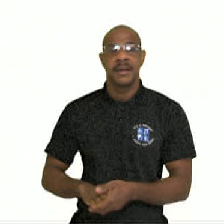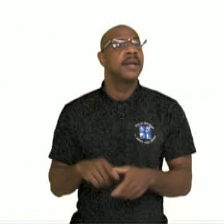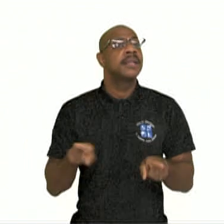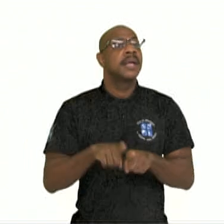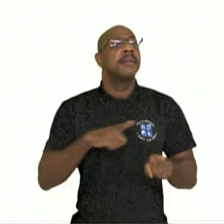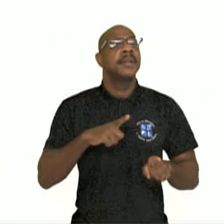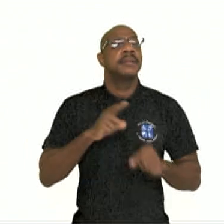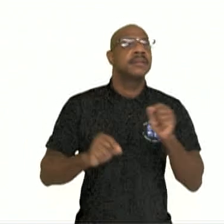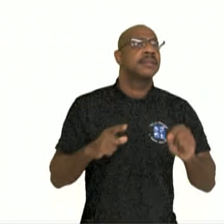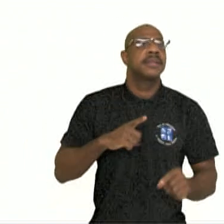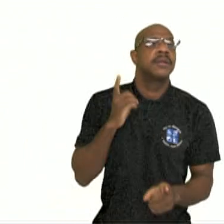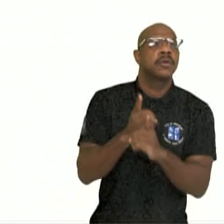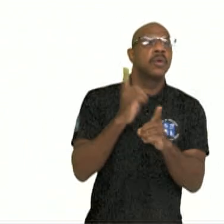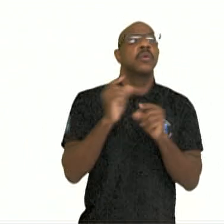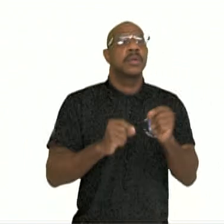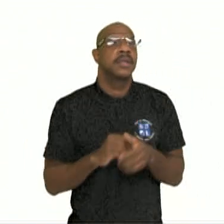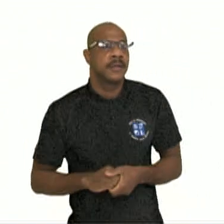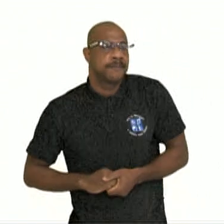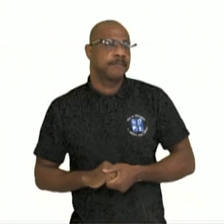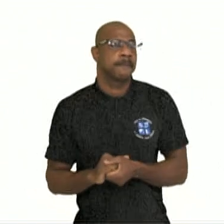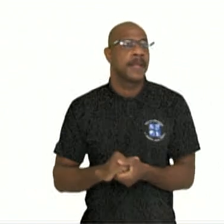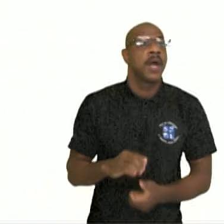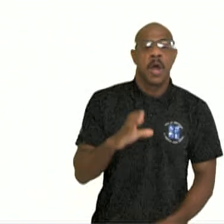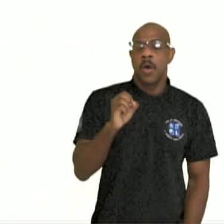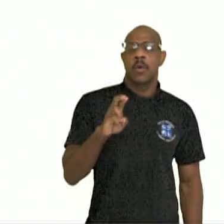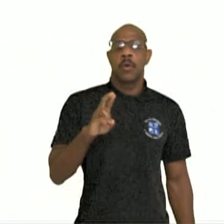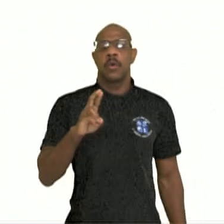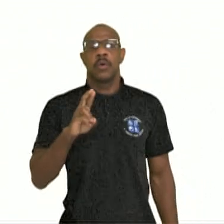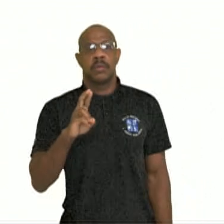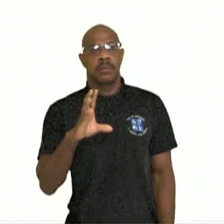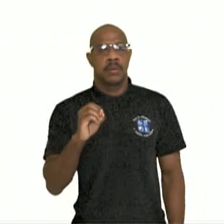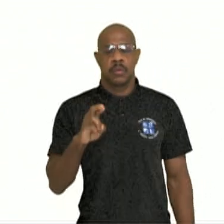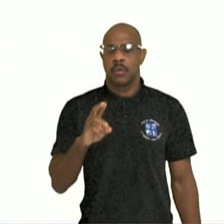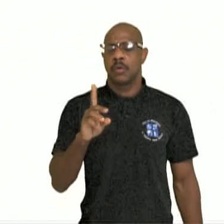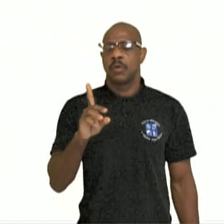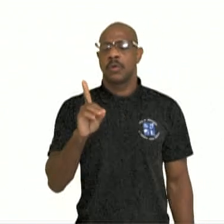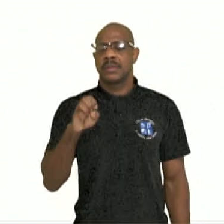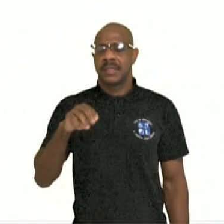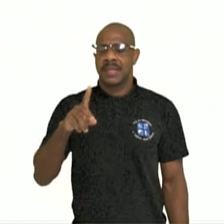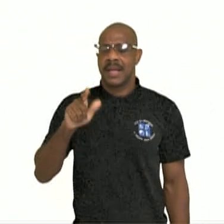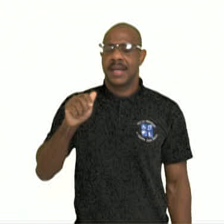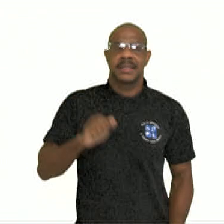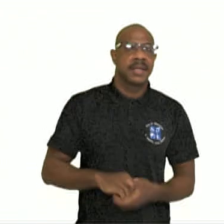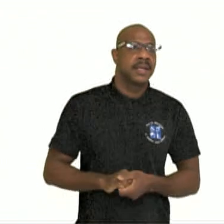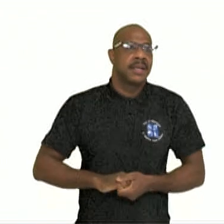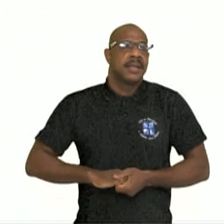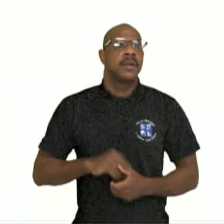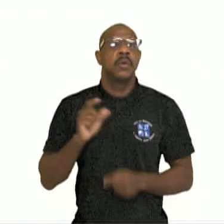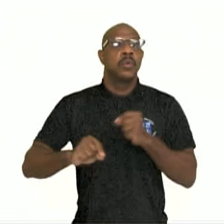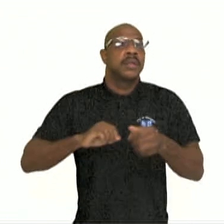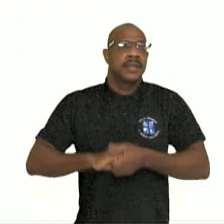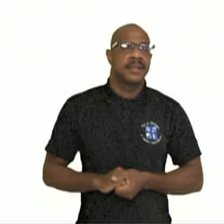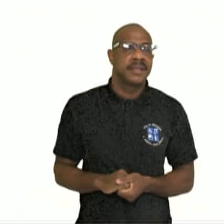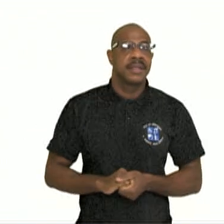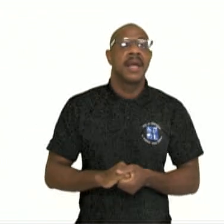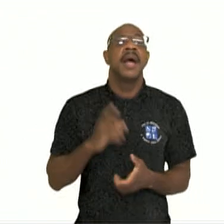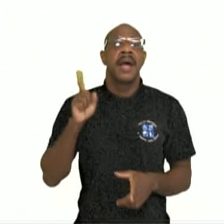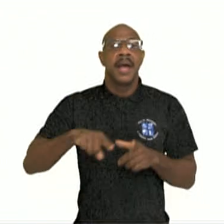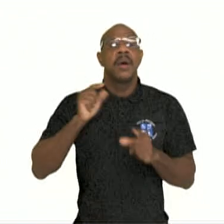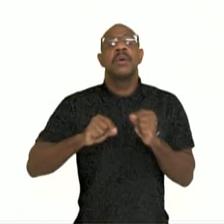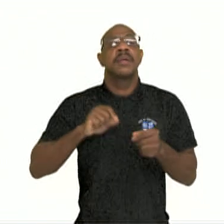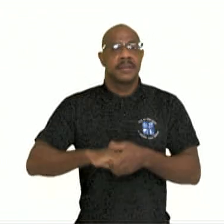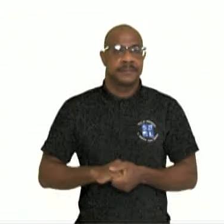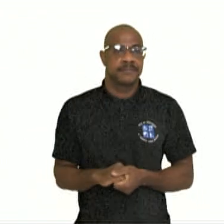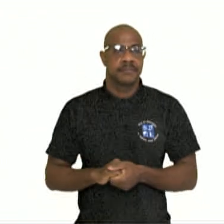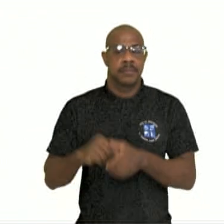ali as coordenadas geográficas, latitudes e longitudes, que servem para a localização de